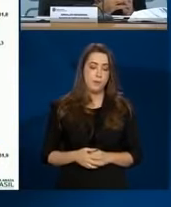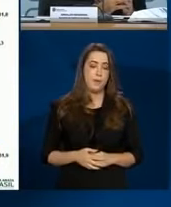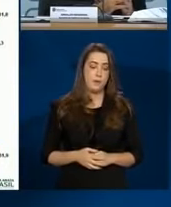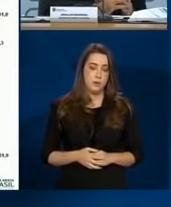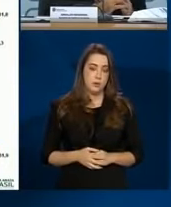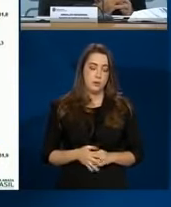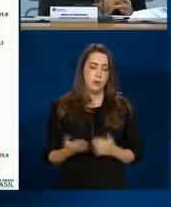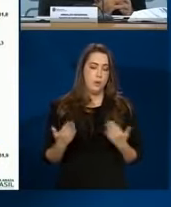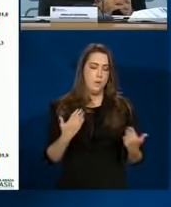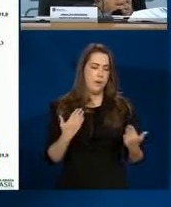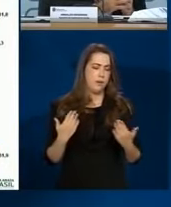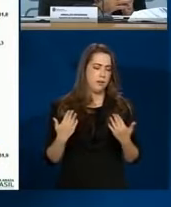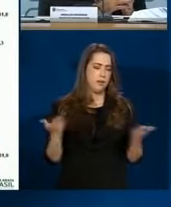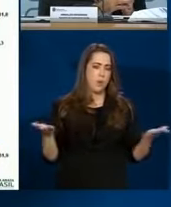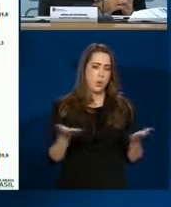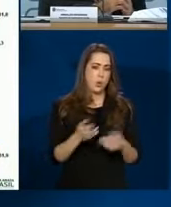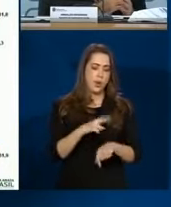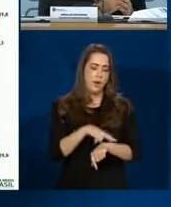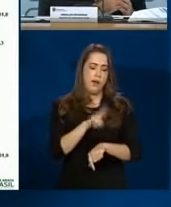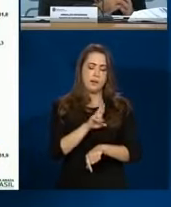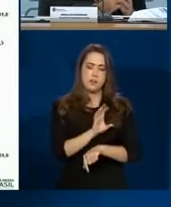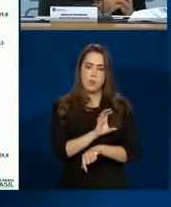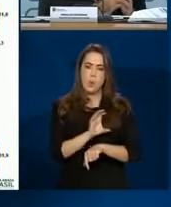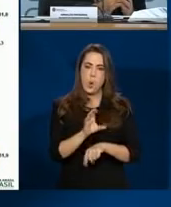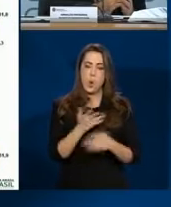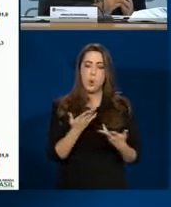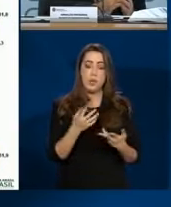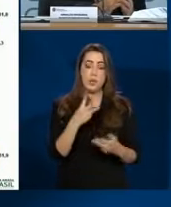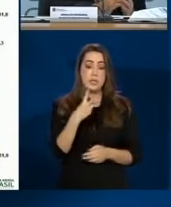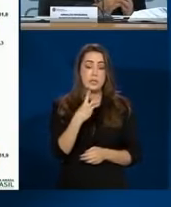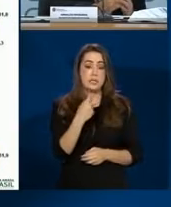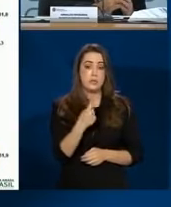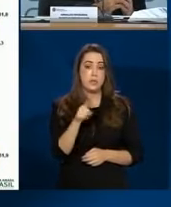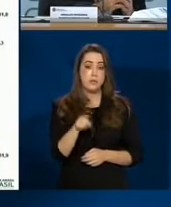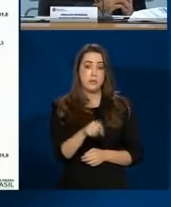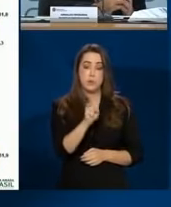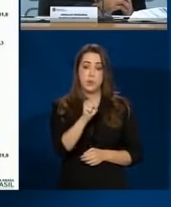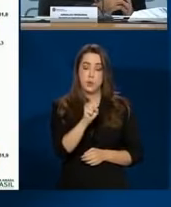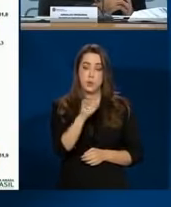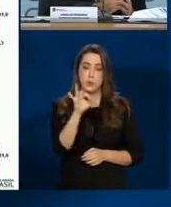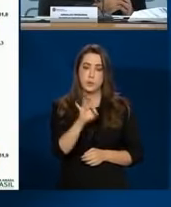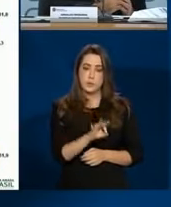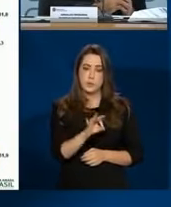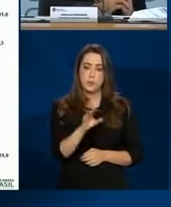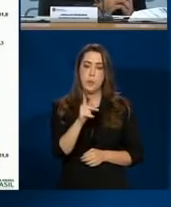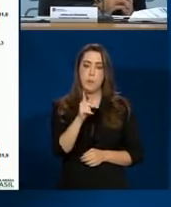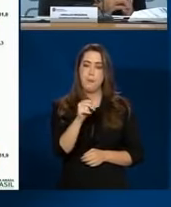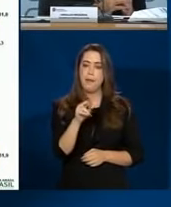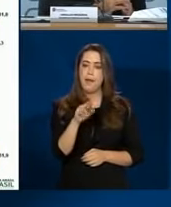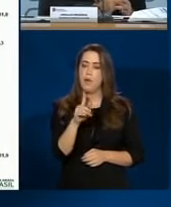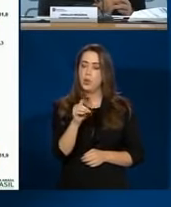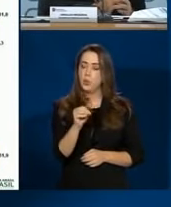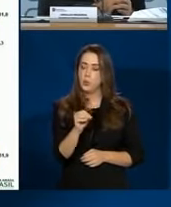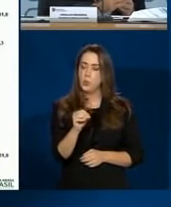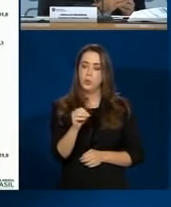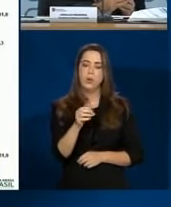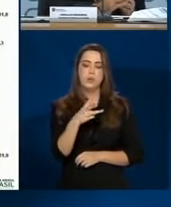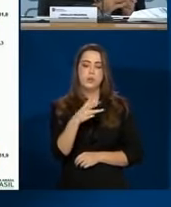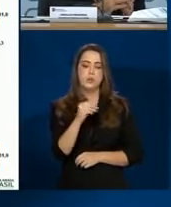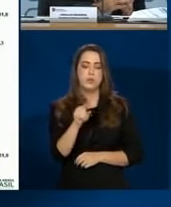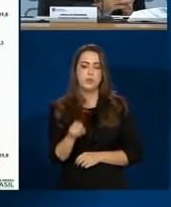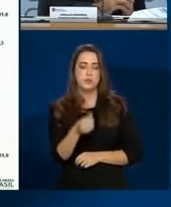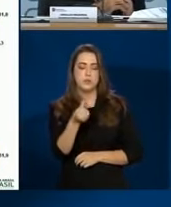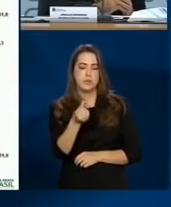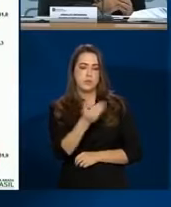E quando a gente avalia por raça e cor, 31,8% pardos, 30,3% branco,